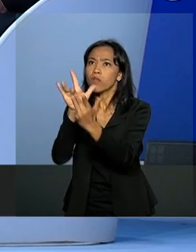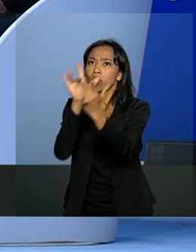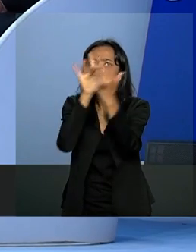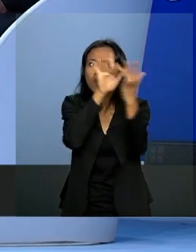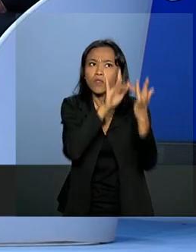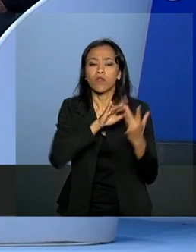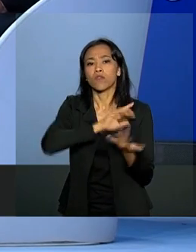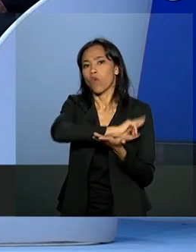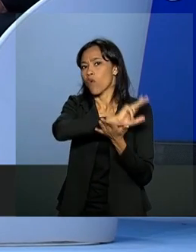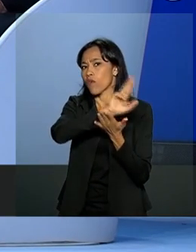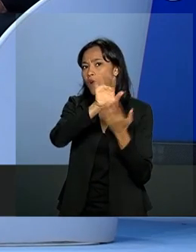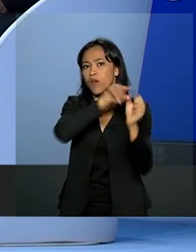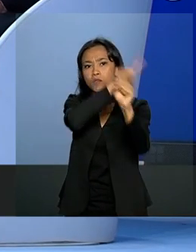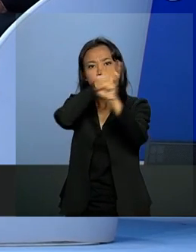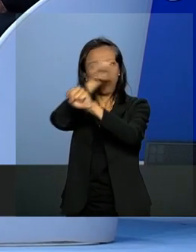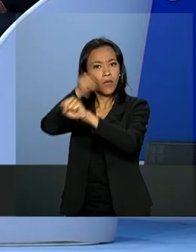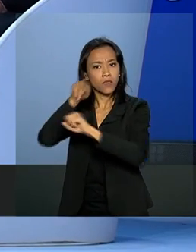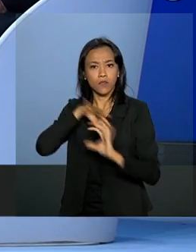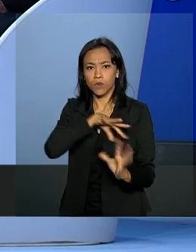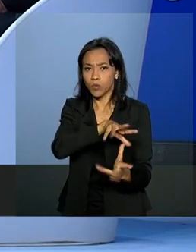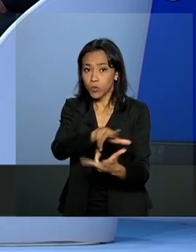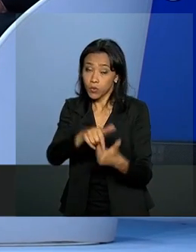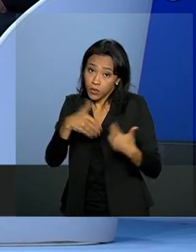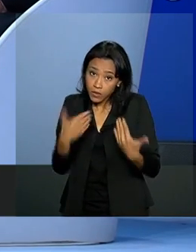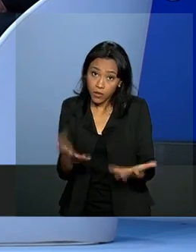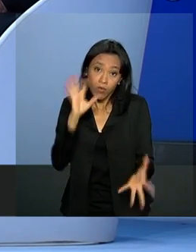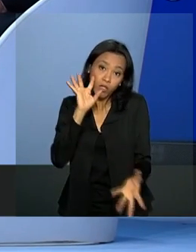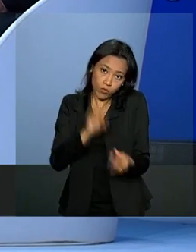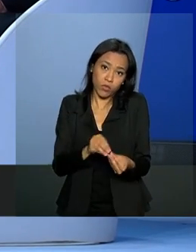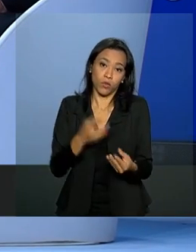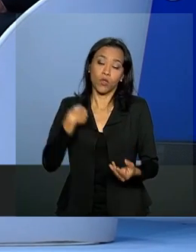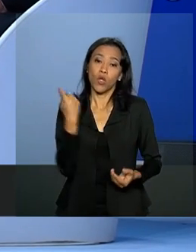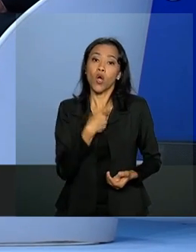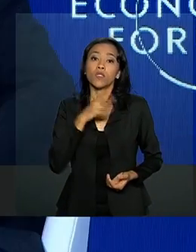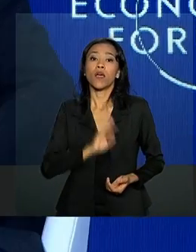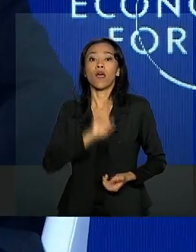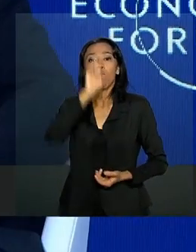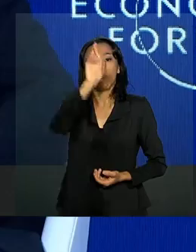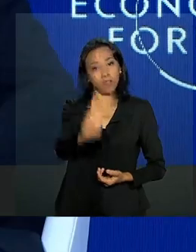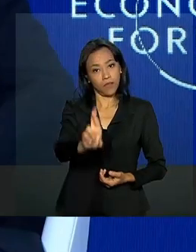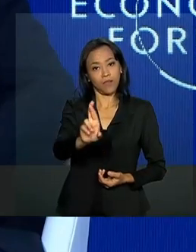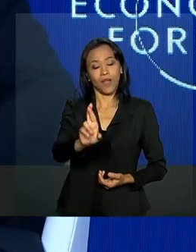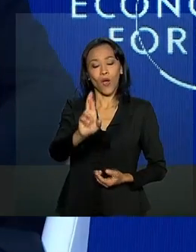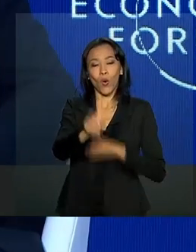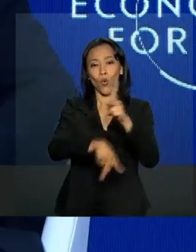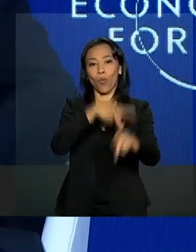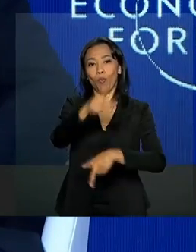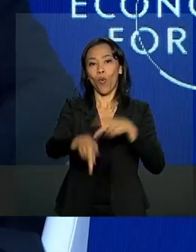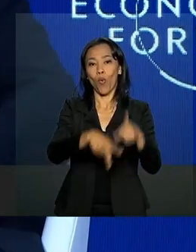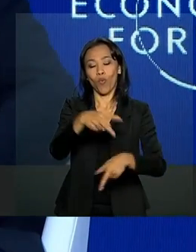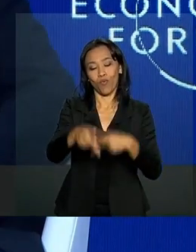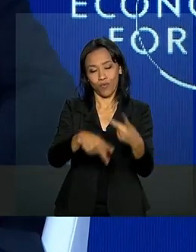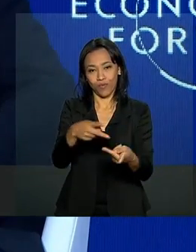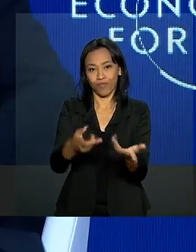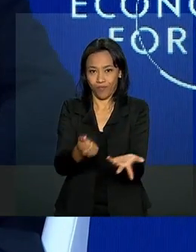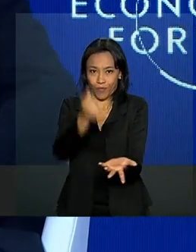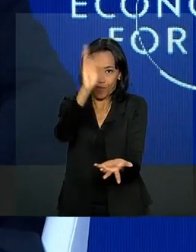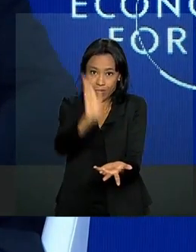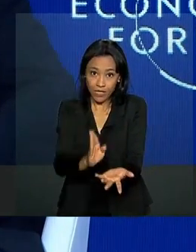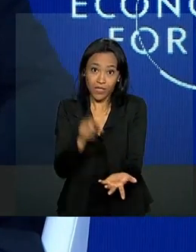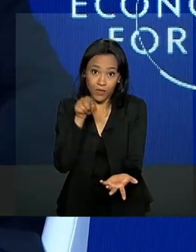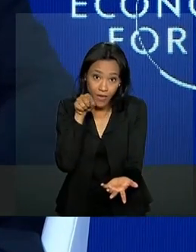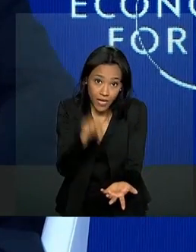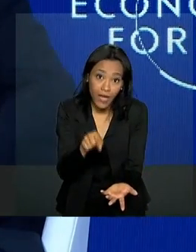países do mundo. Em suma, nós representamos, no momento, para o povo brasileiro, um ponto de inflexão,